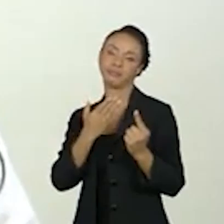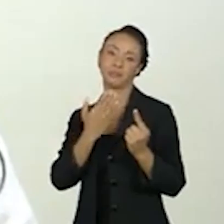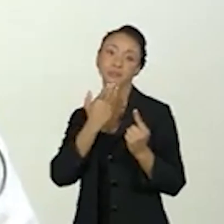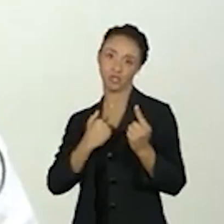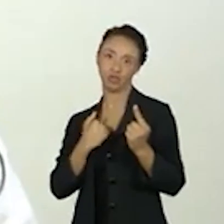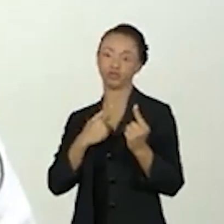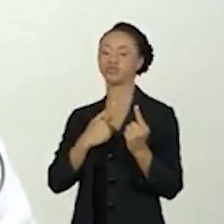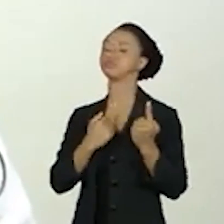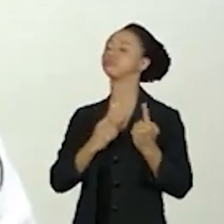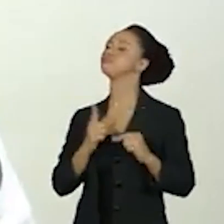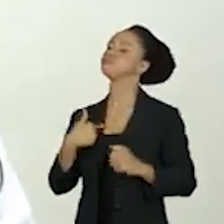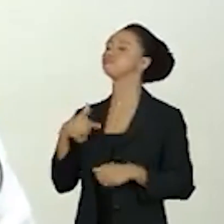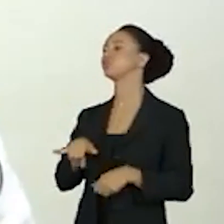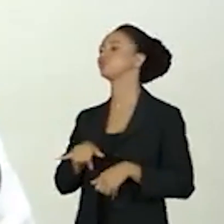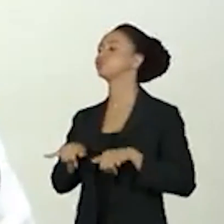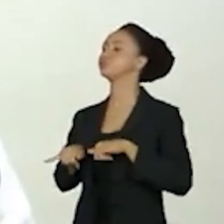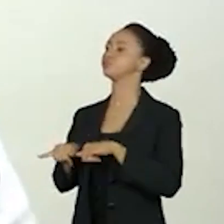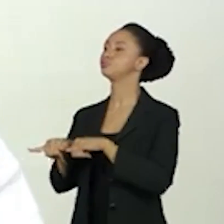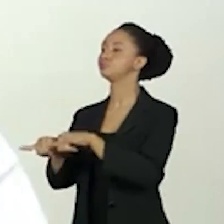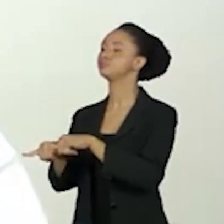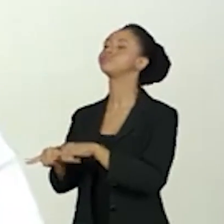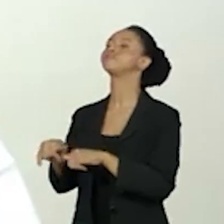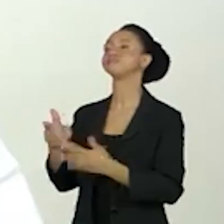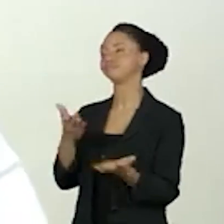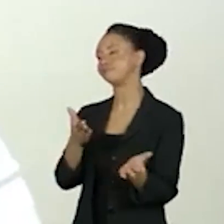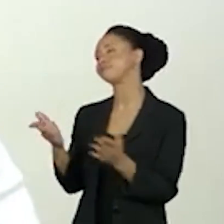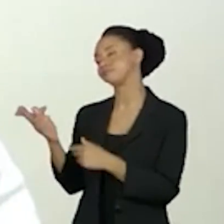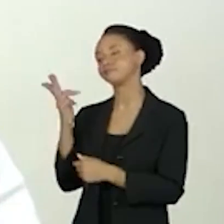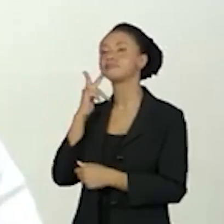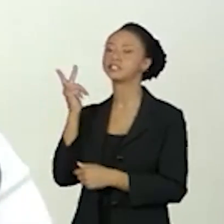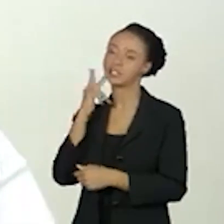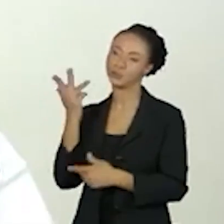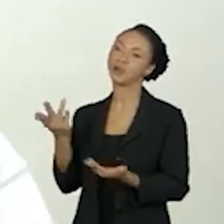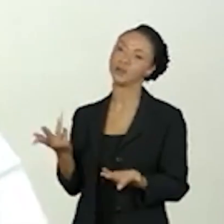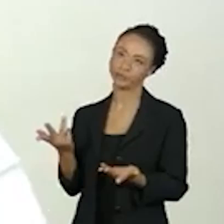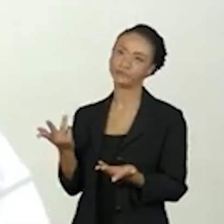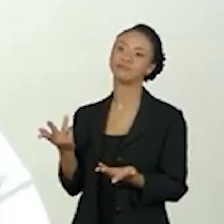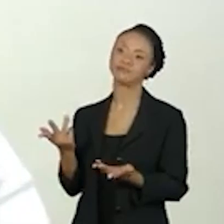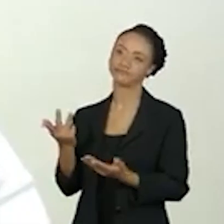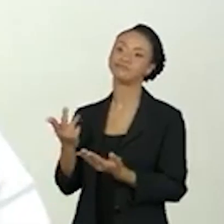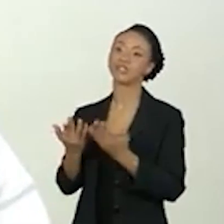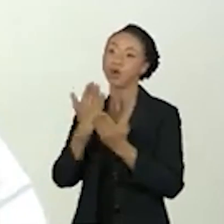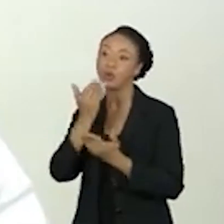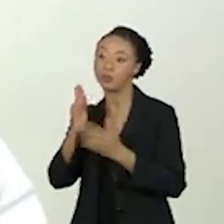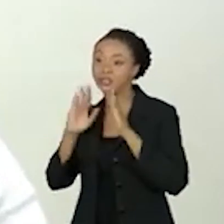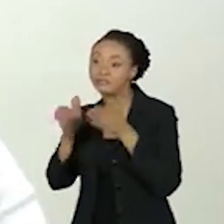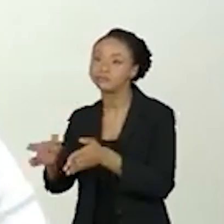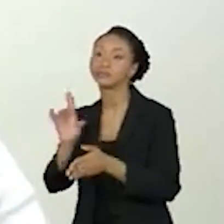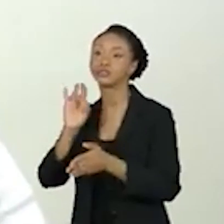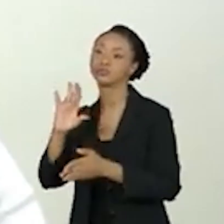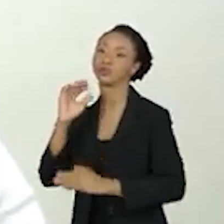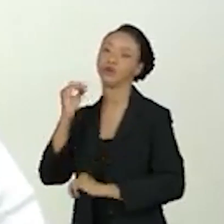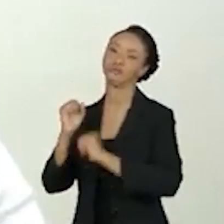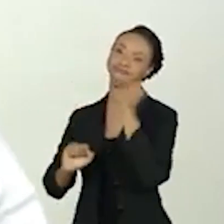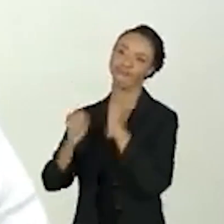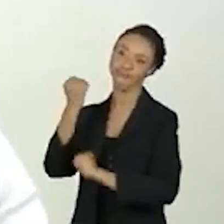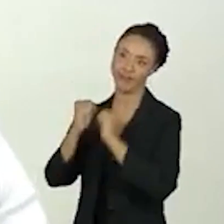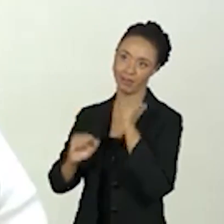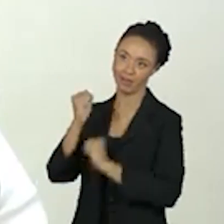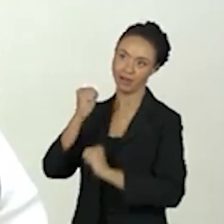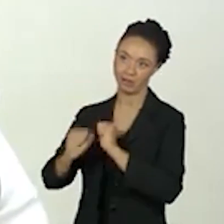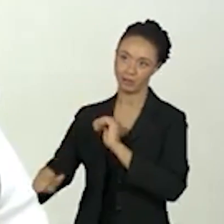teve um aumento também desses alimentos ultraprocessados. Então, eles são, ainda assim, um custo-benefício mais